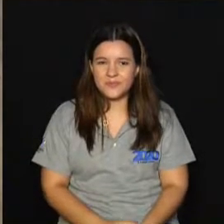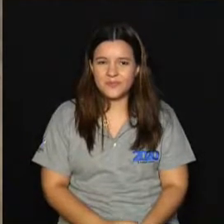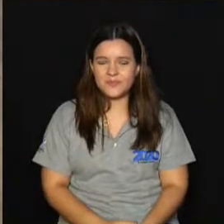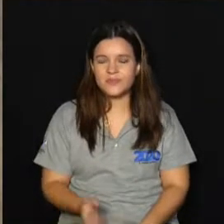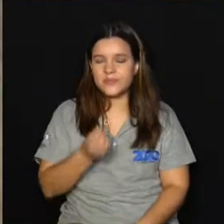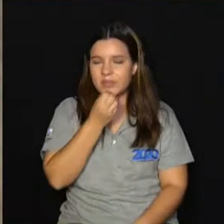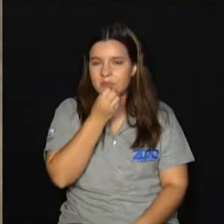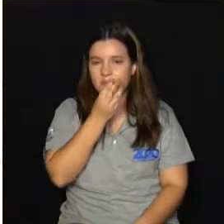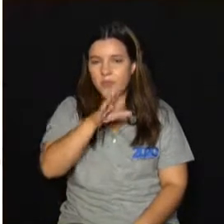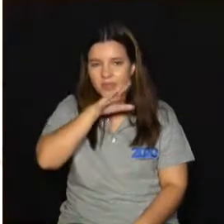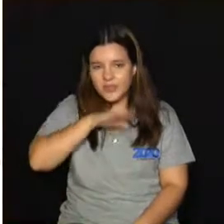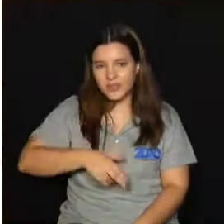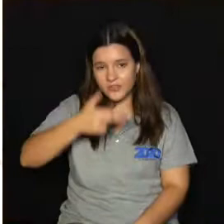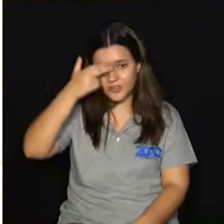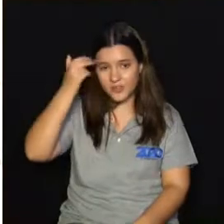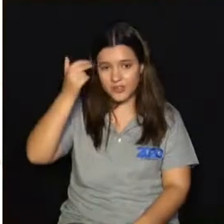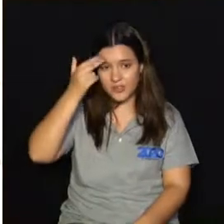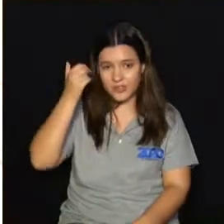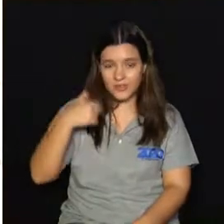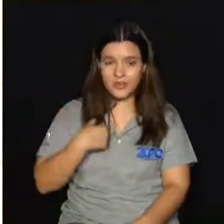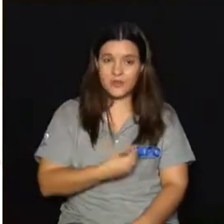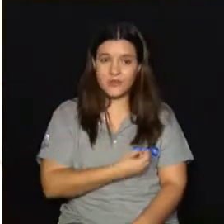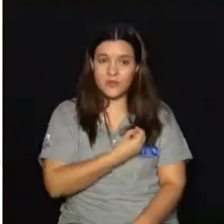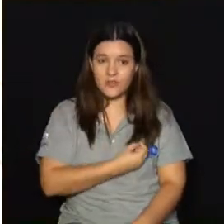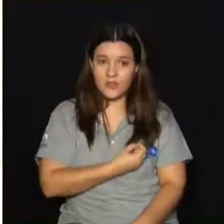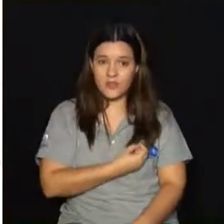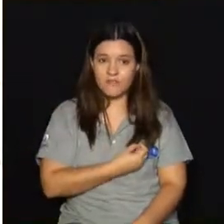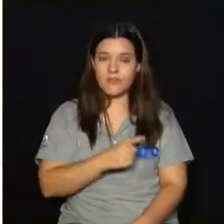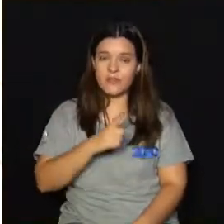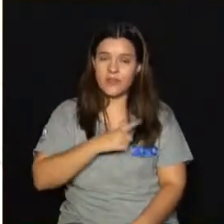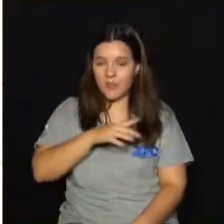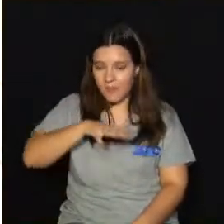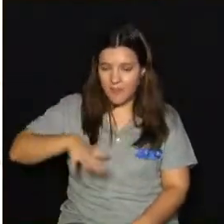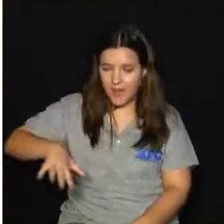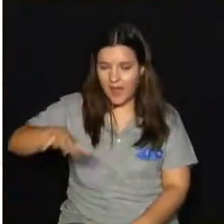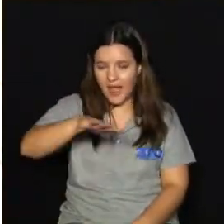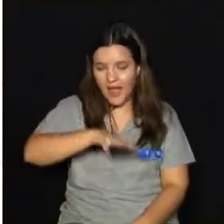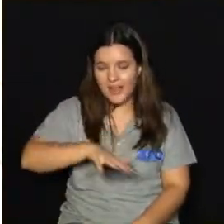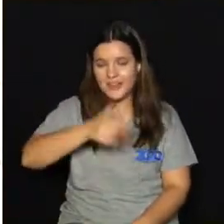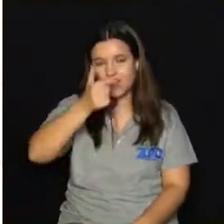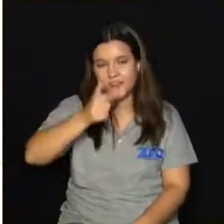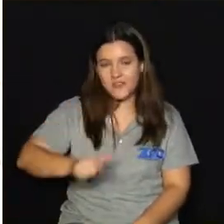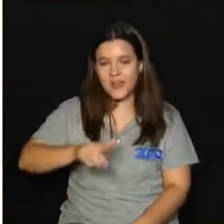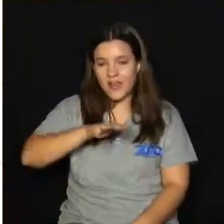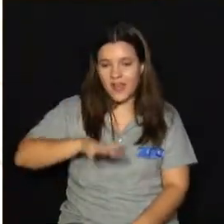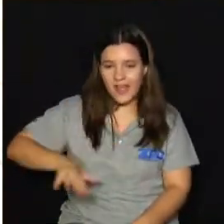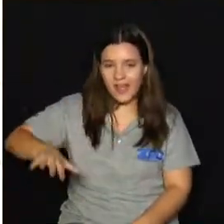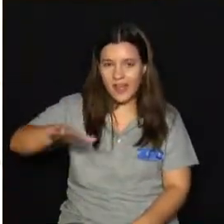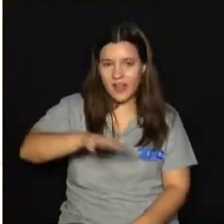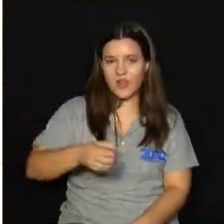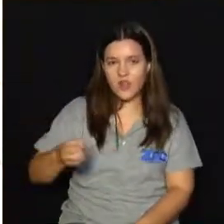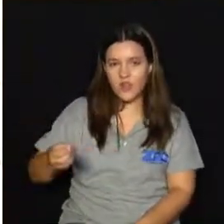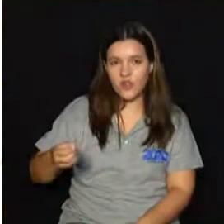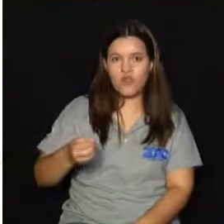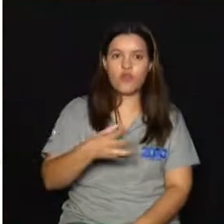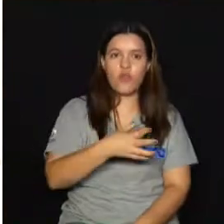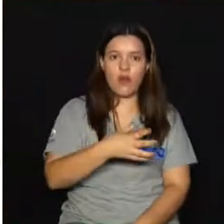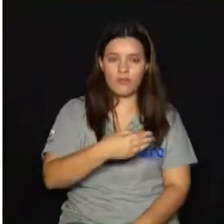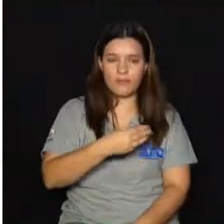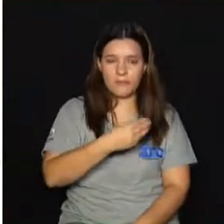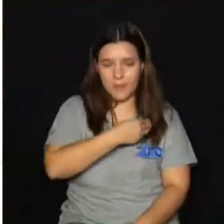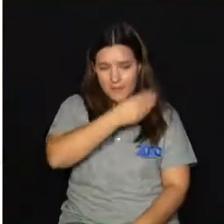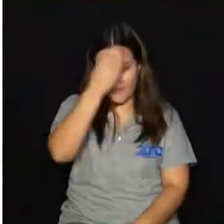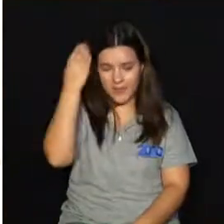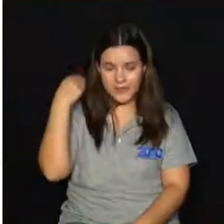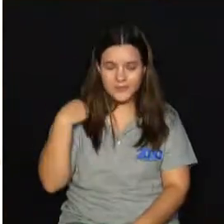Boa tarde, Gabriel. Eu estou em mais um distrito da cidade. Eu estou no distrito de Nova Aparecida, mais